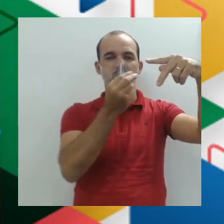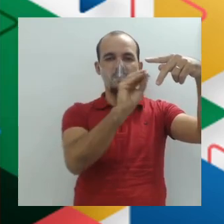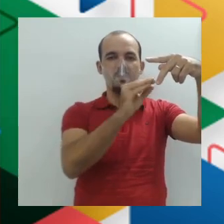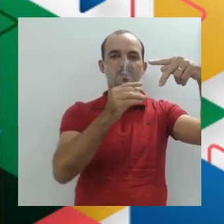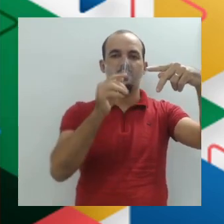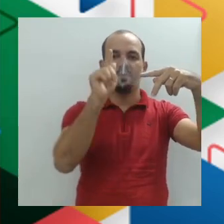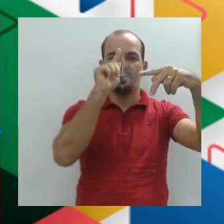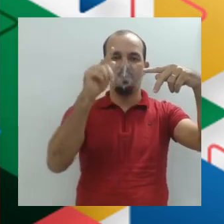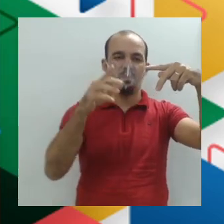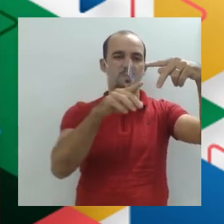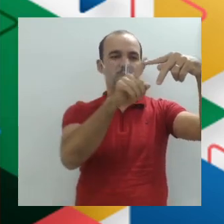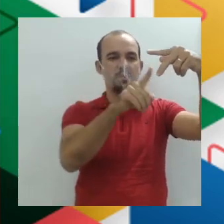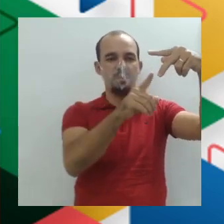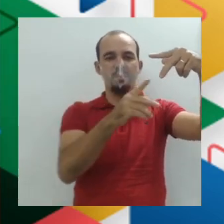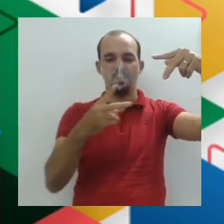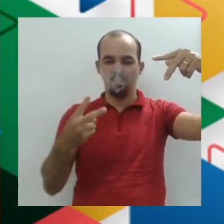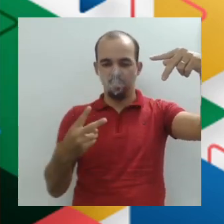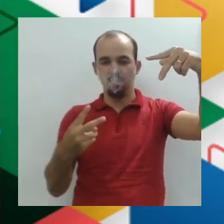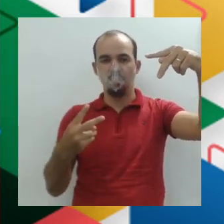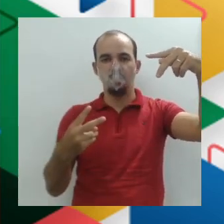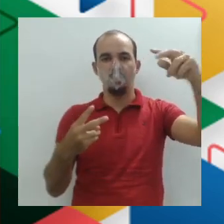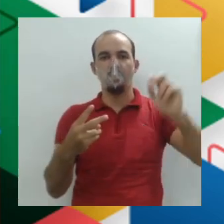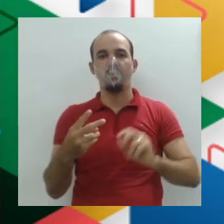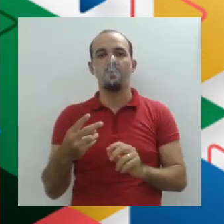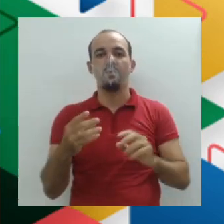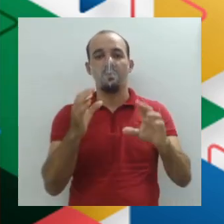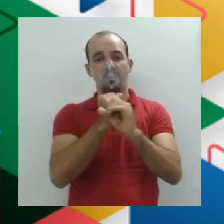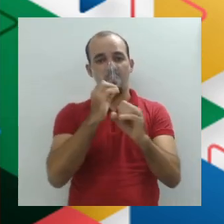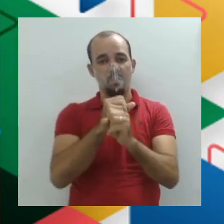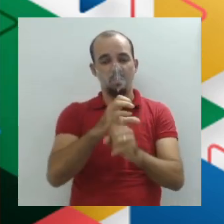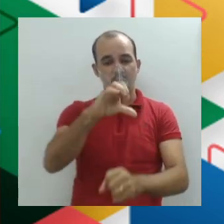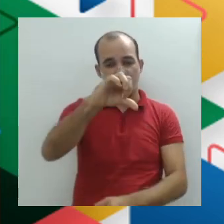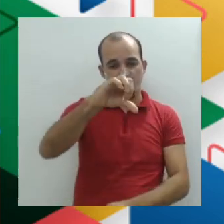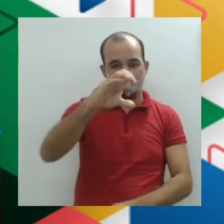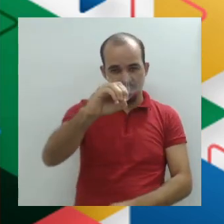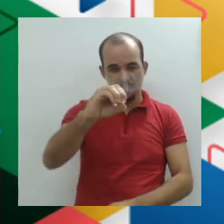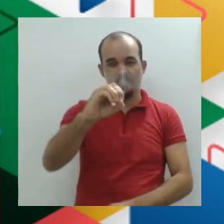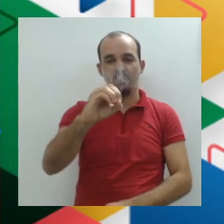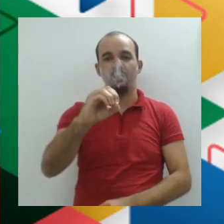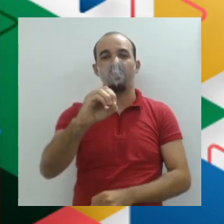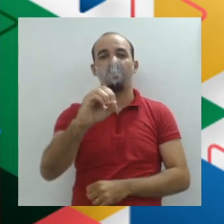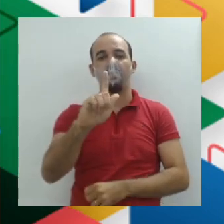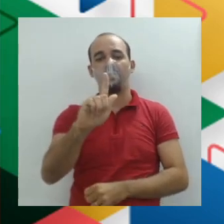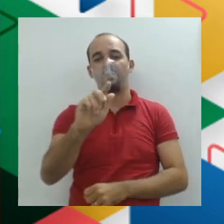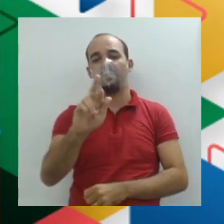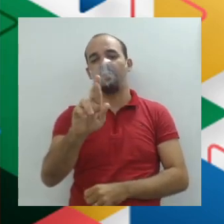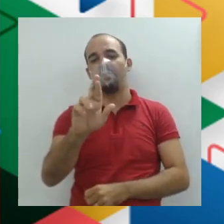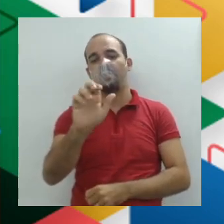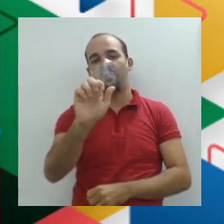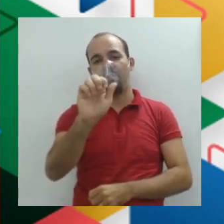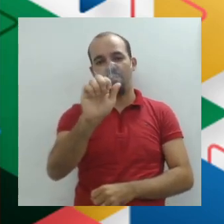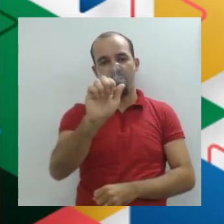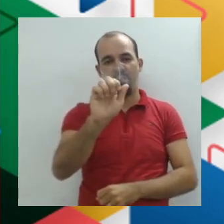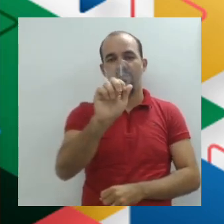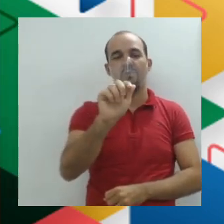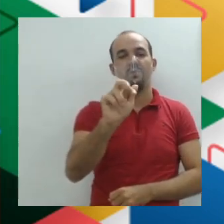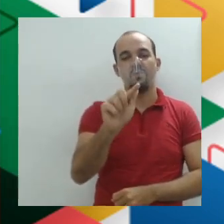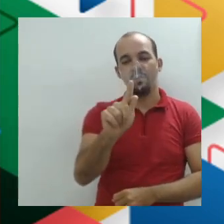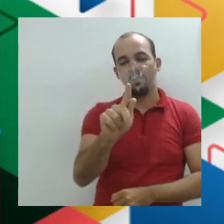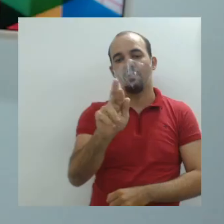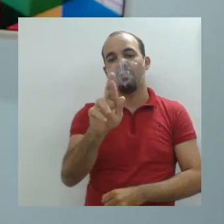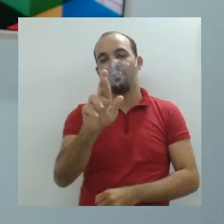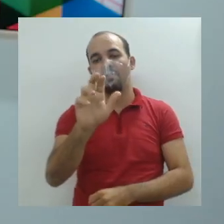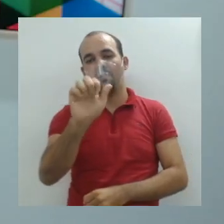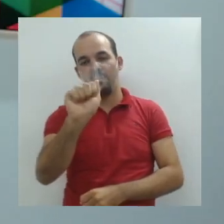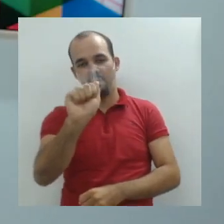ângulos complementares? São ângulos que somados resultam 90 graus. Vamos continuar. Então, eu sei que no triângulo